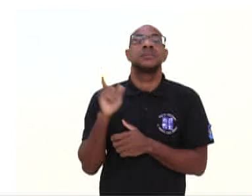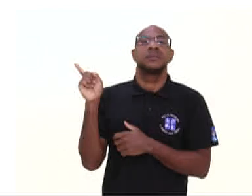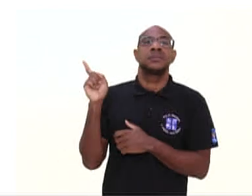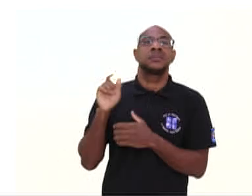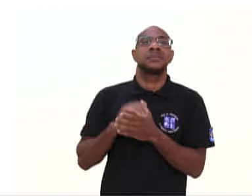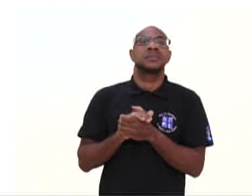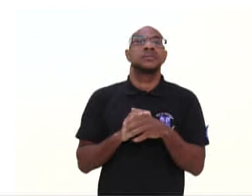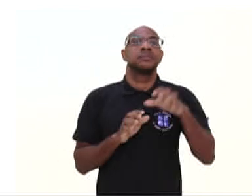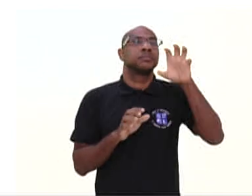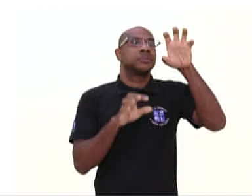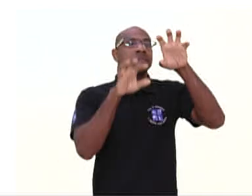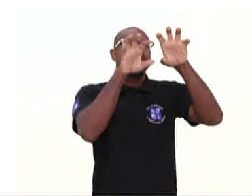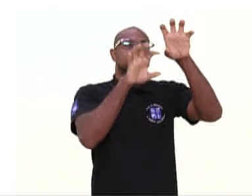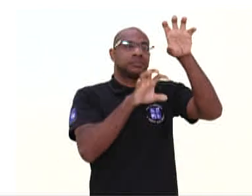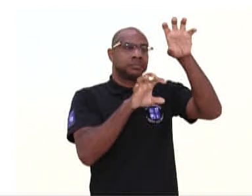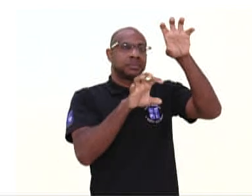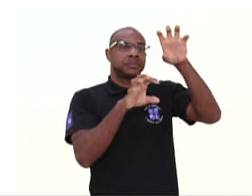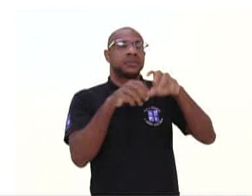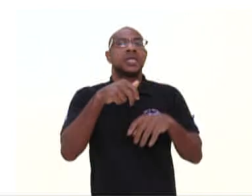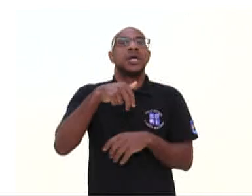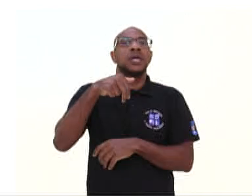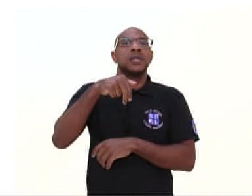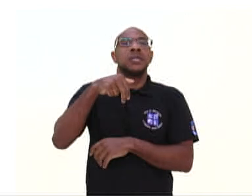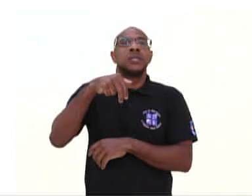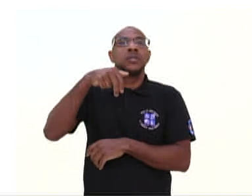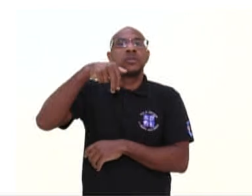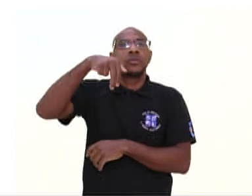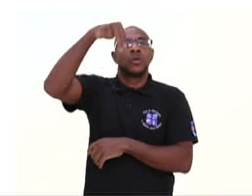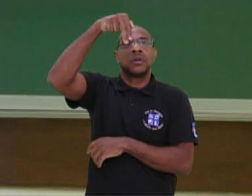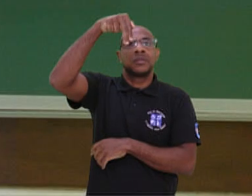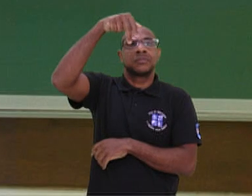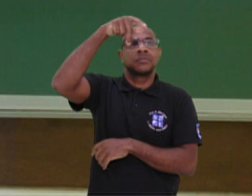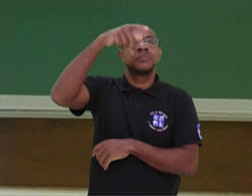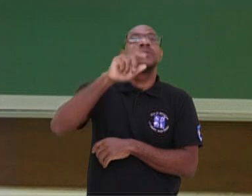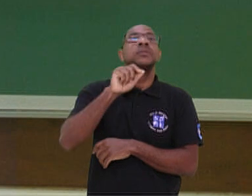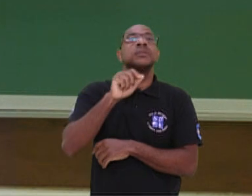e sudeste, ambas com 4,6%.